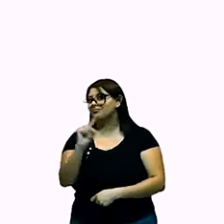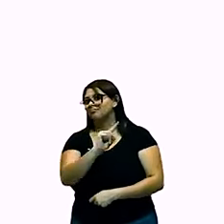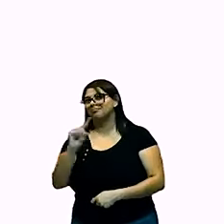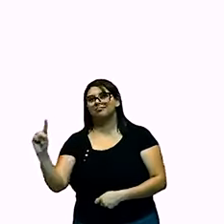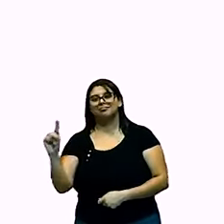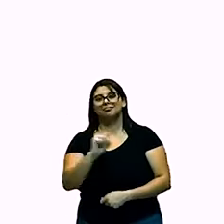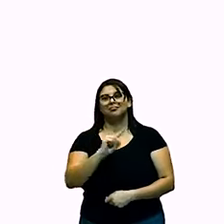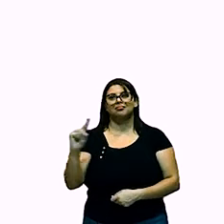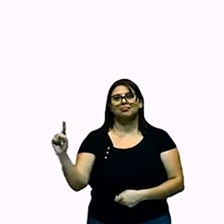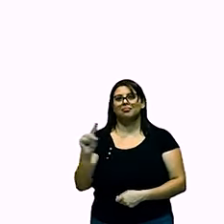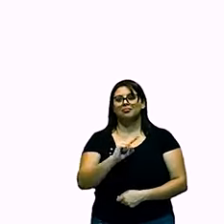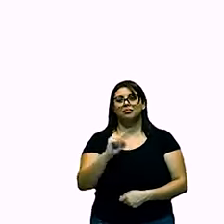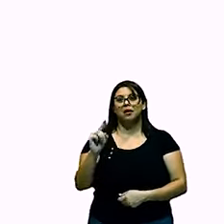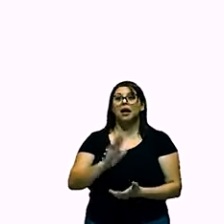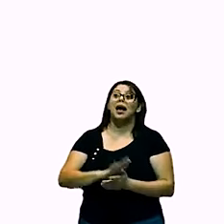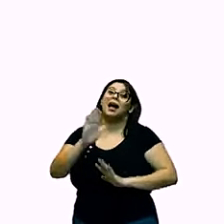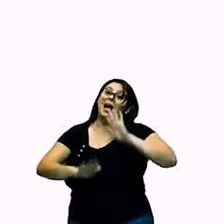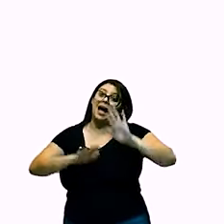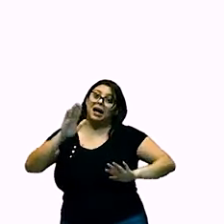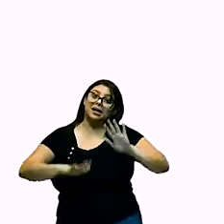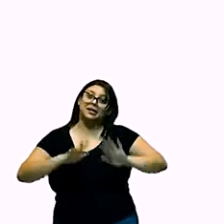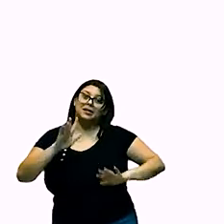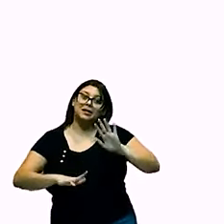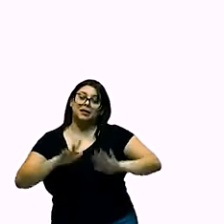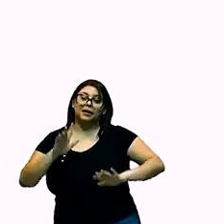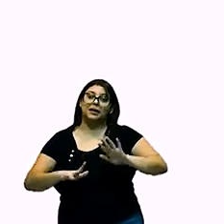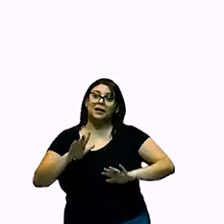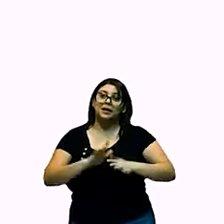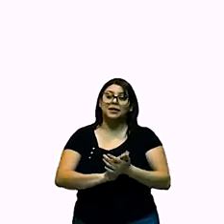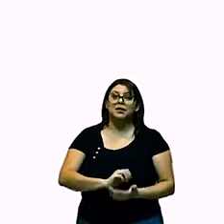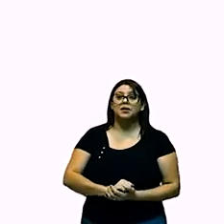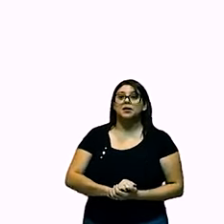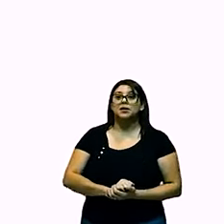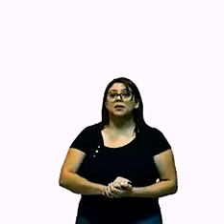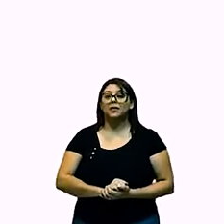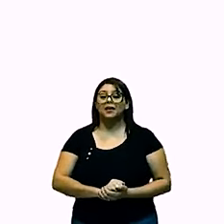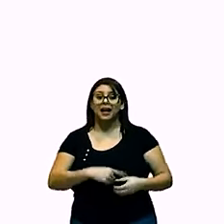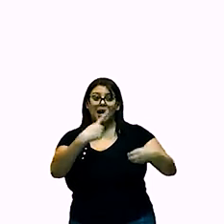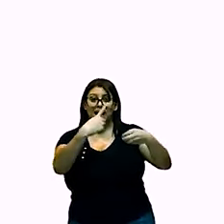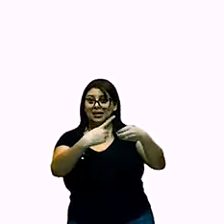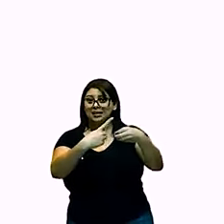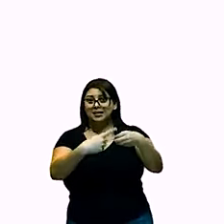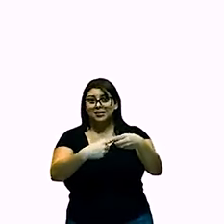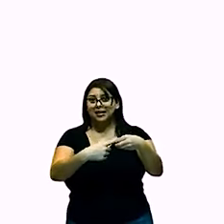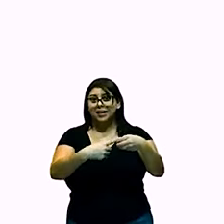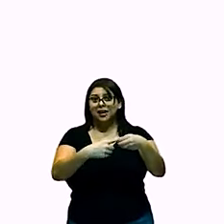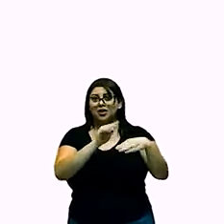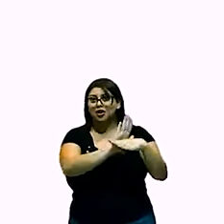ser atendido pelo prefeito da cidade, nem nunca ser atendido por um senador, mas você tem